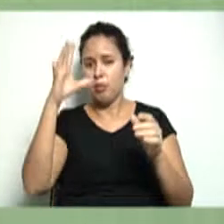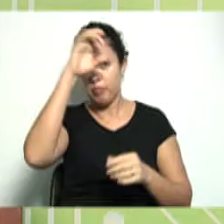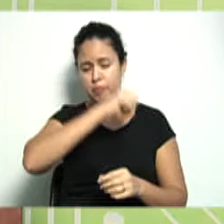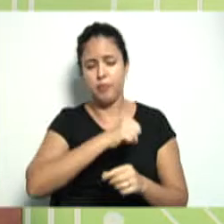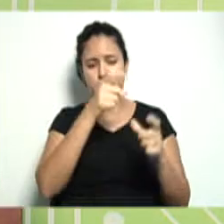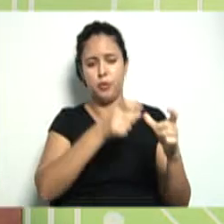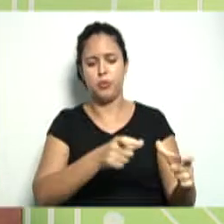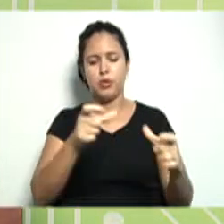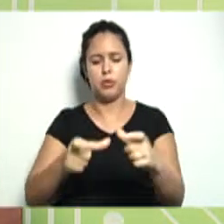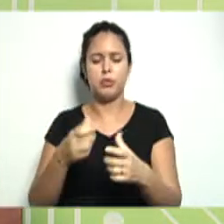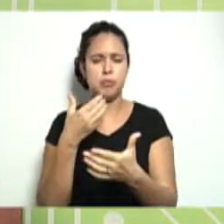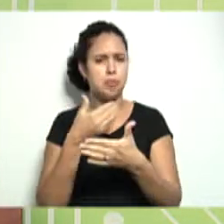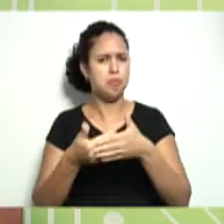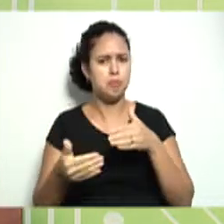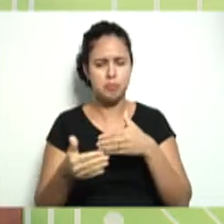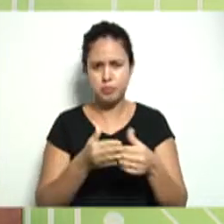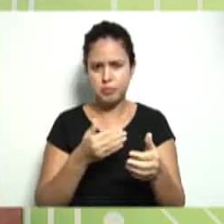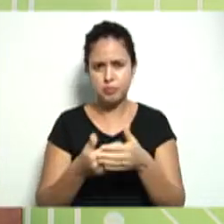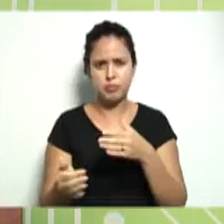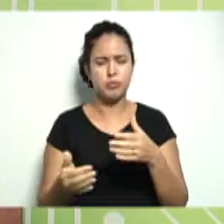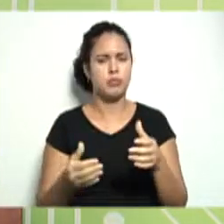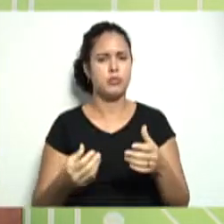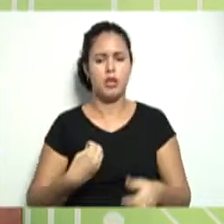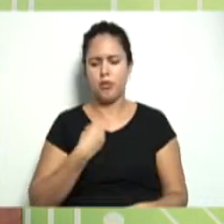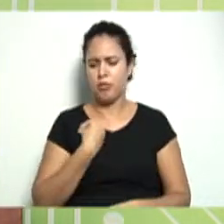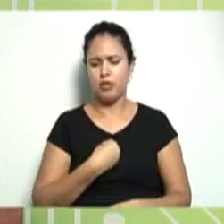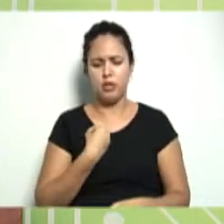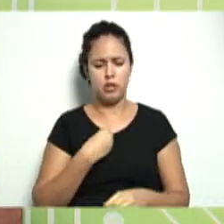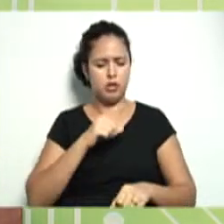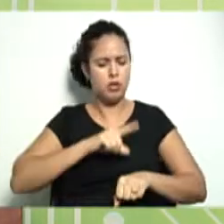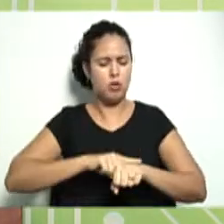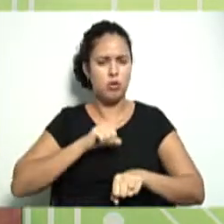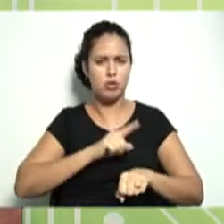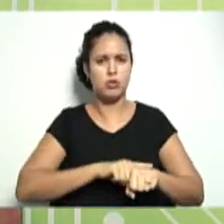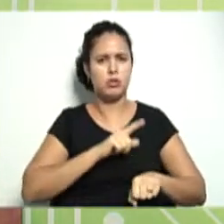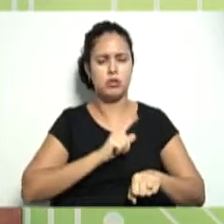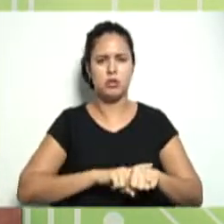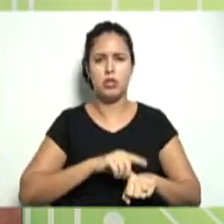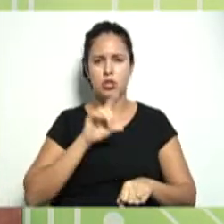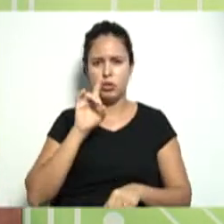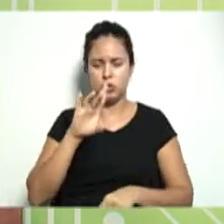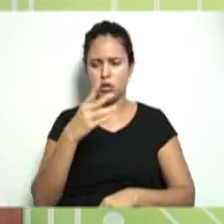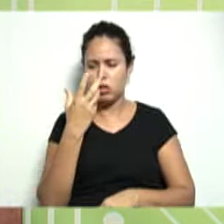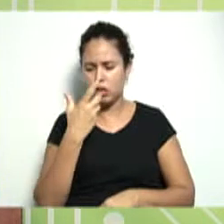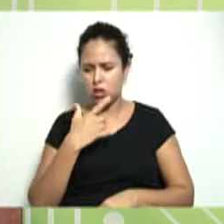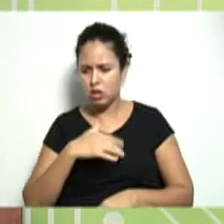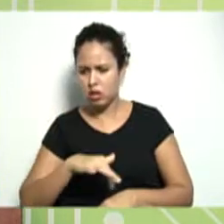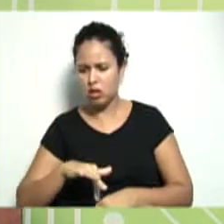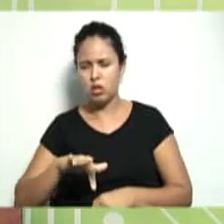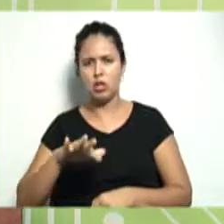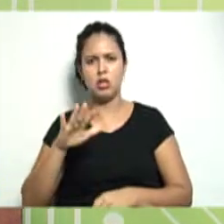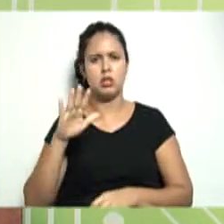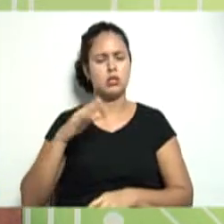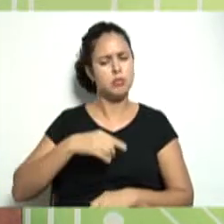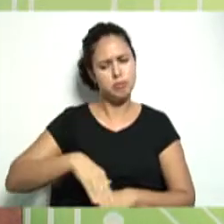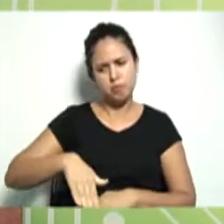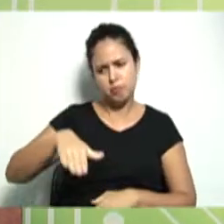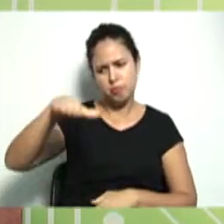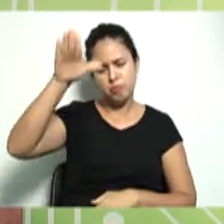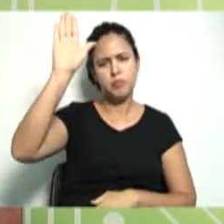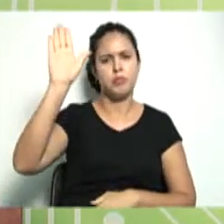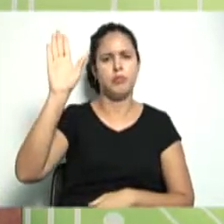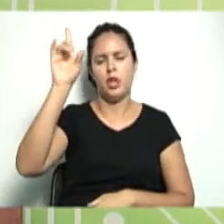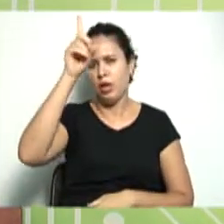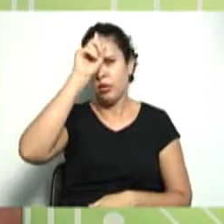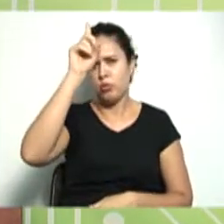aprendemos em todos os momentos da nossa vida, não aprende só quando é criança, aprende até antes da hora de morrer a gente